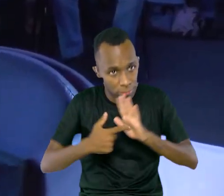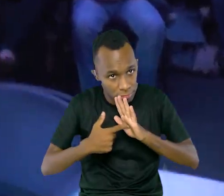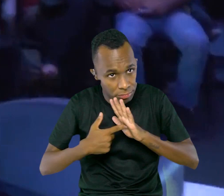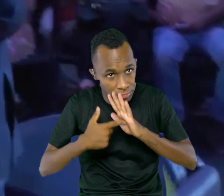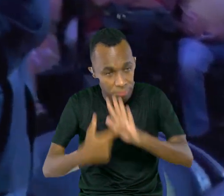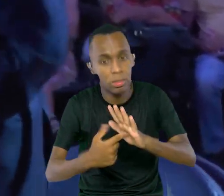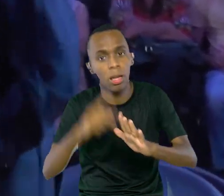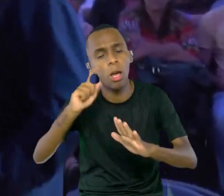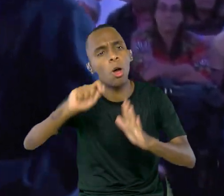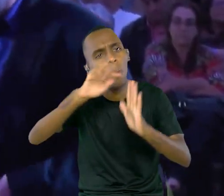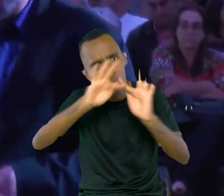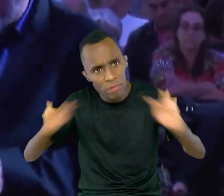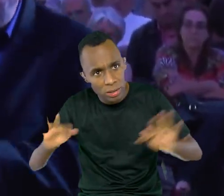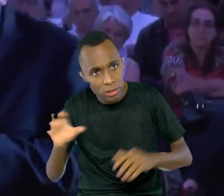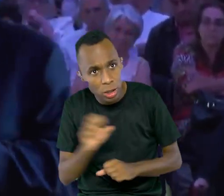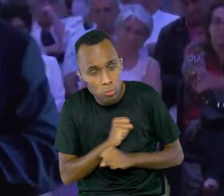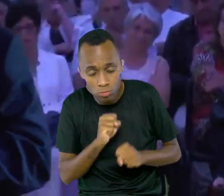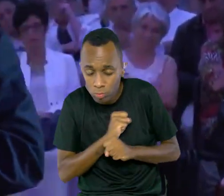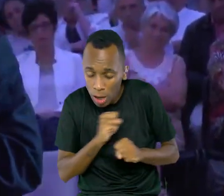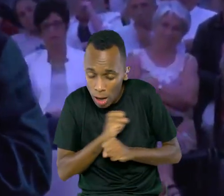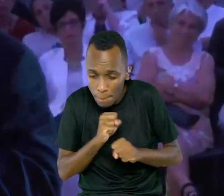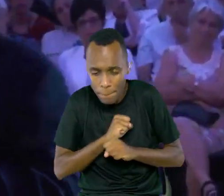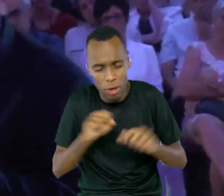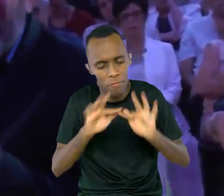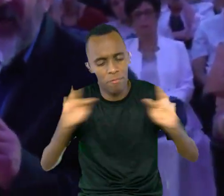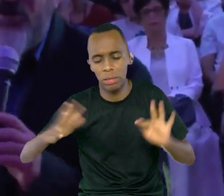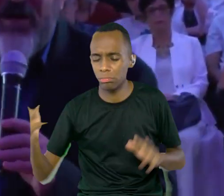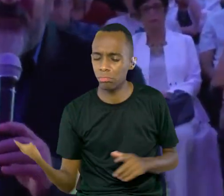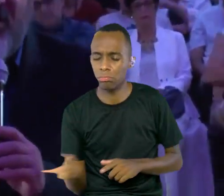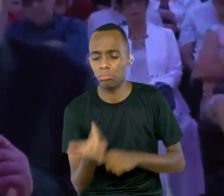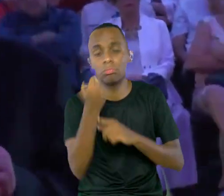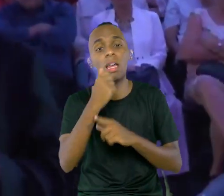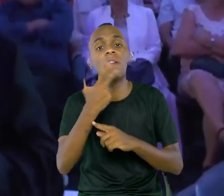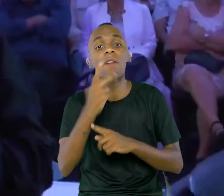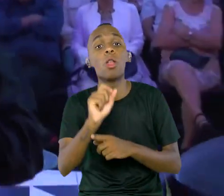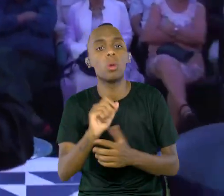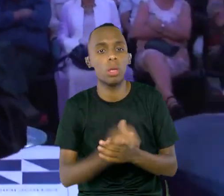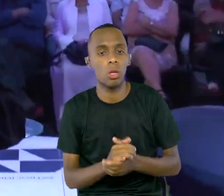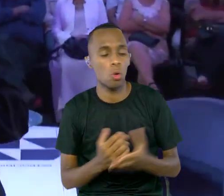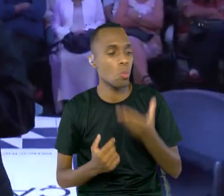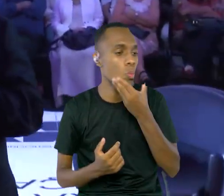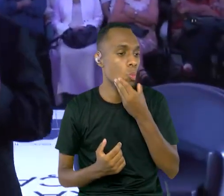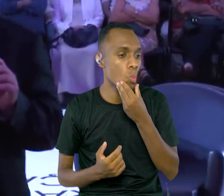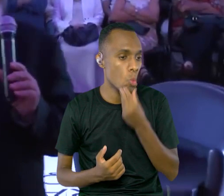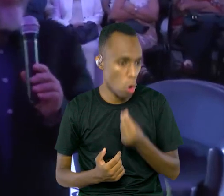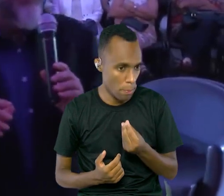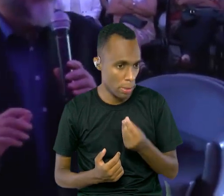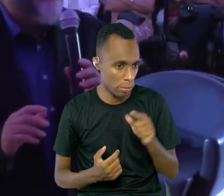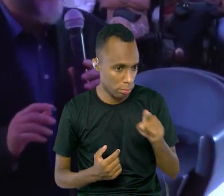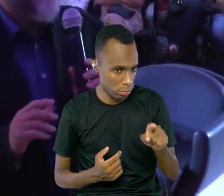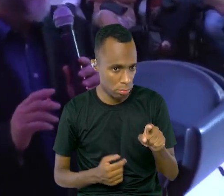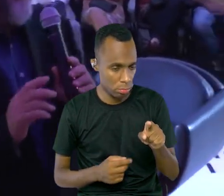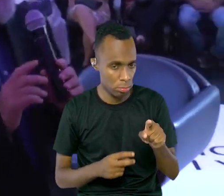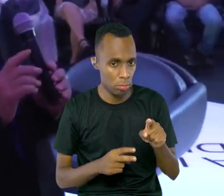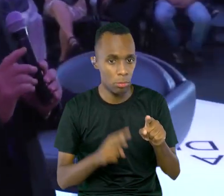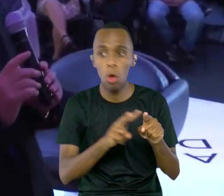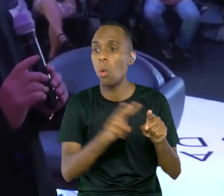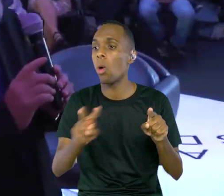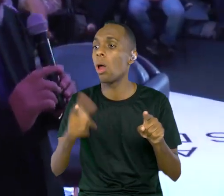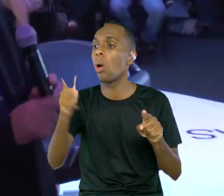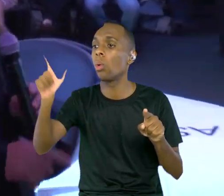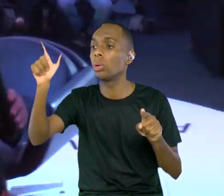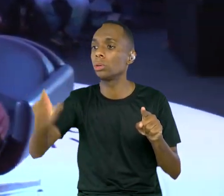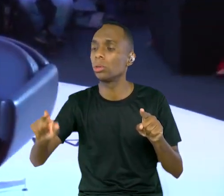porque ela tem que ser representada. Que é uma frase que eu adoro, acho maravilhosa, que diz, um homem só